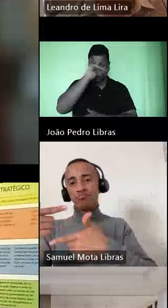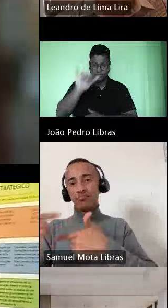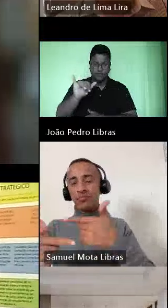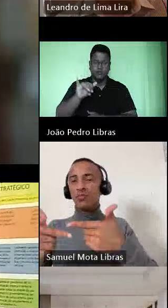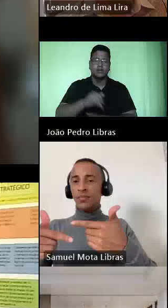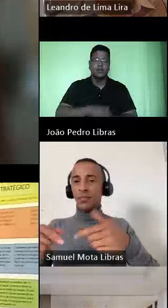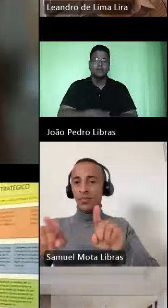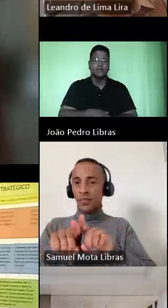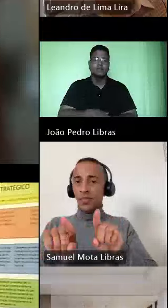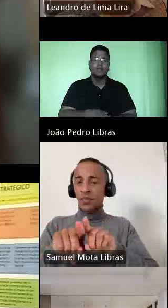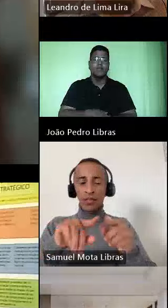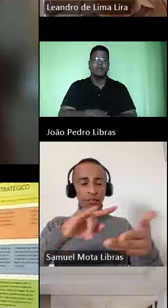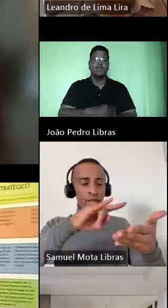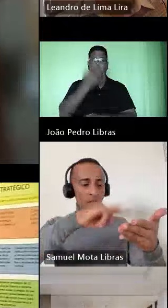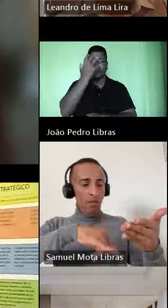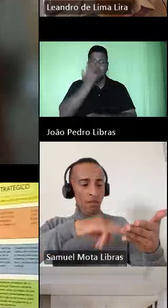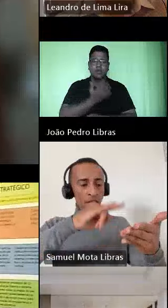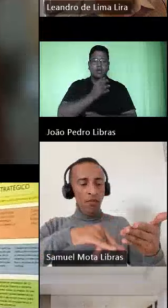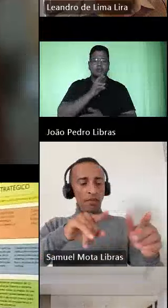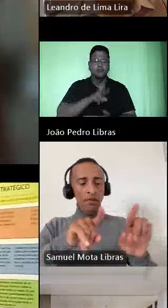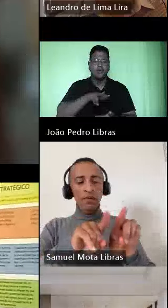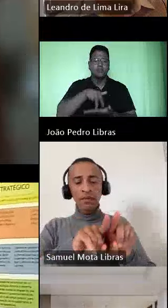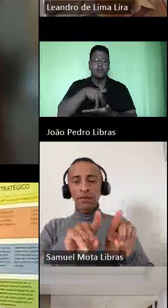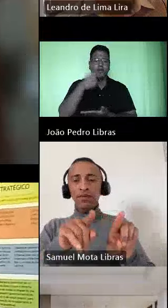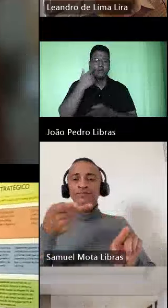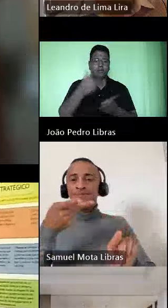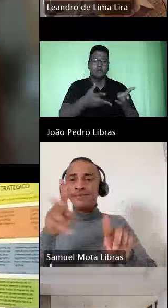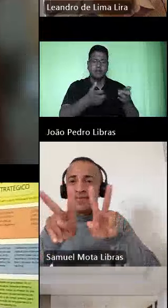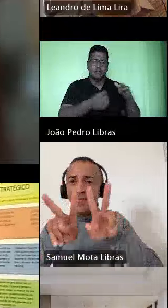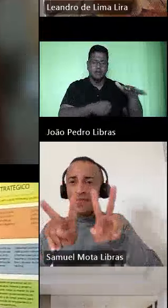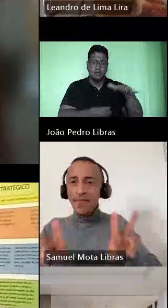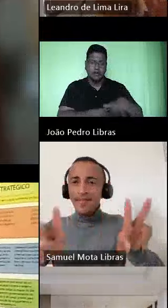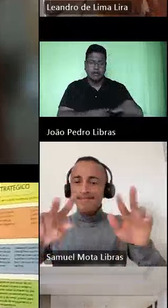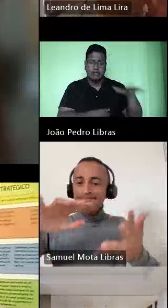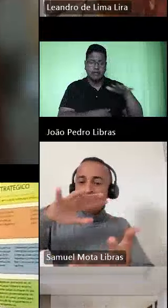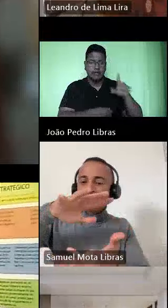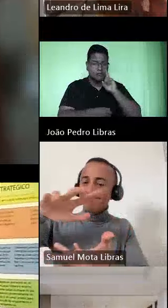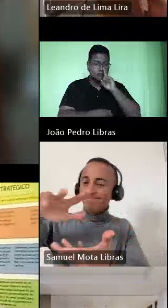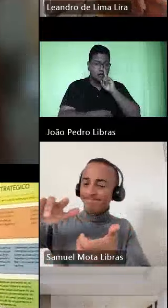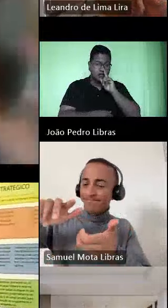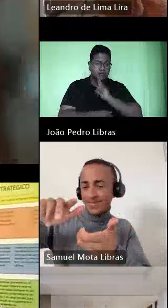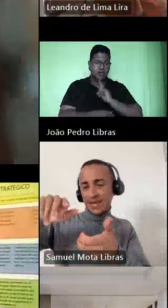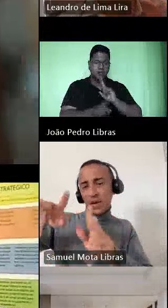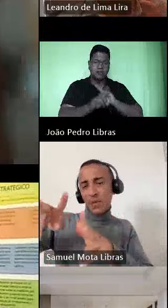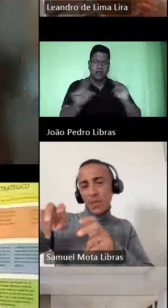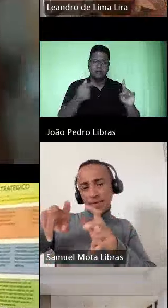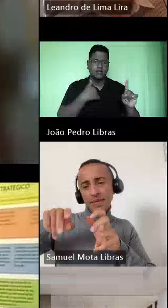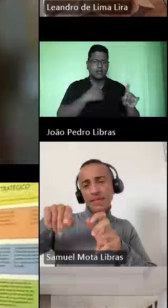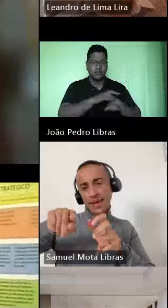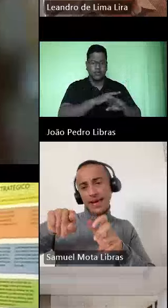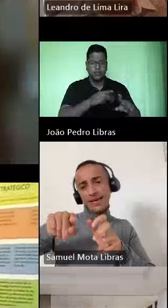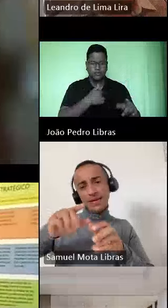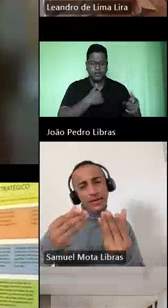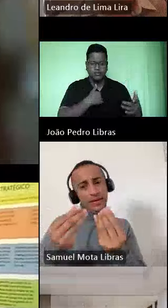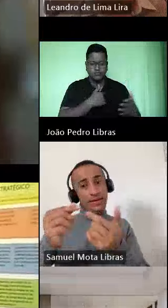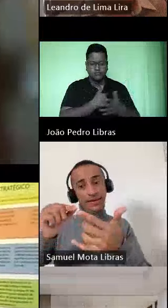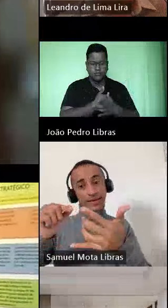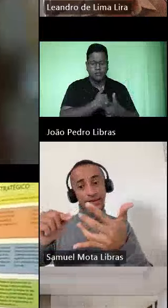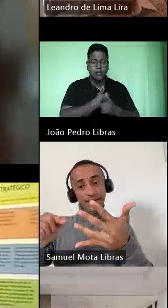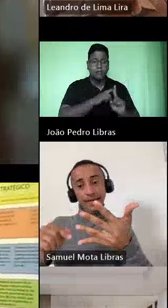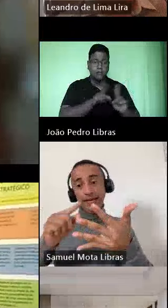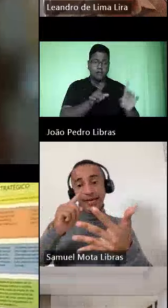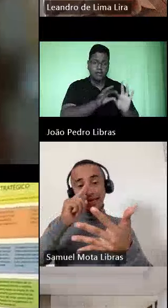assim formal que é quando você diz eu olhei para esse Universo de riscos vai ter alguma coisa que eu não mapeei e faz parte mas eu olhei para um